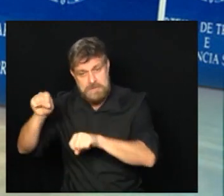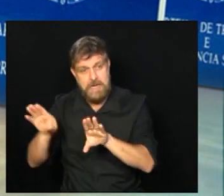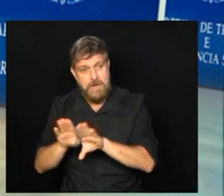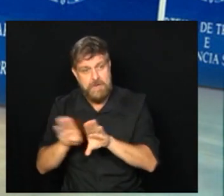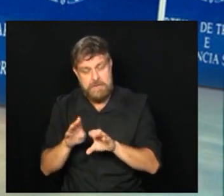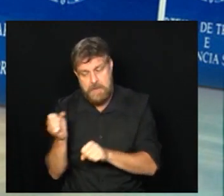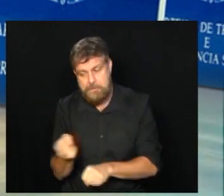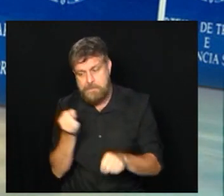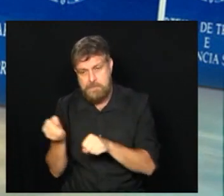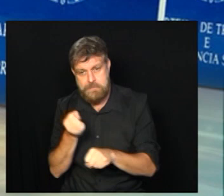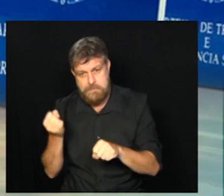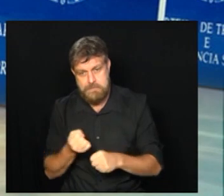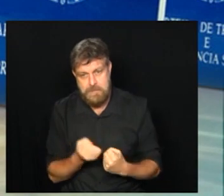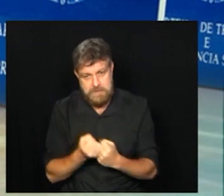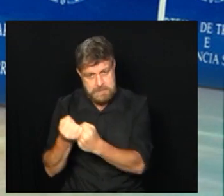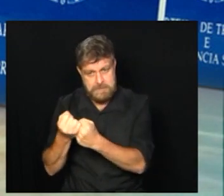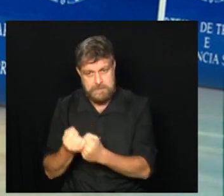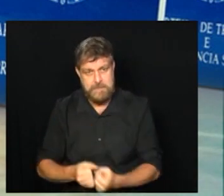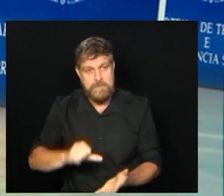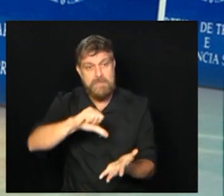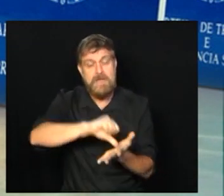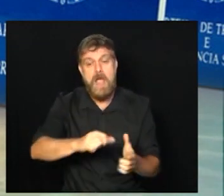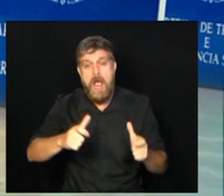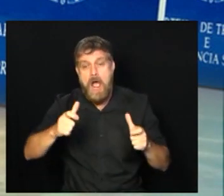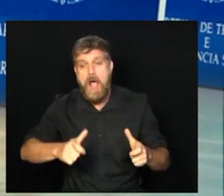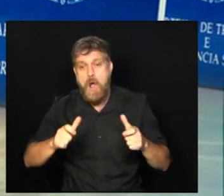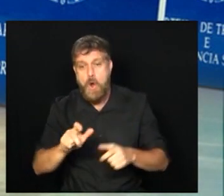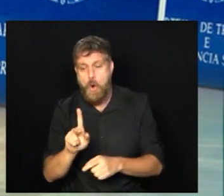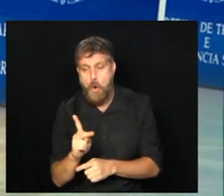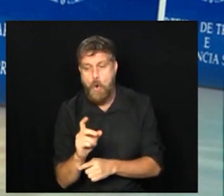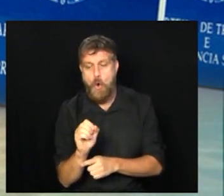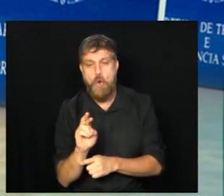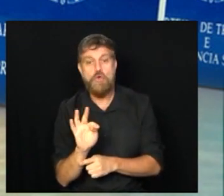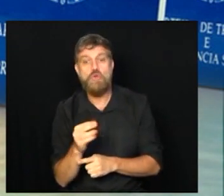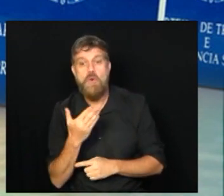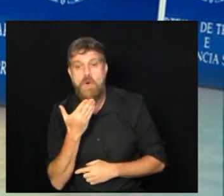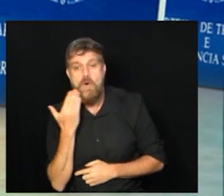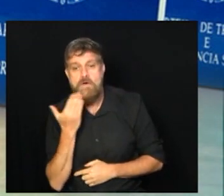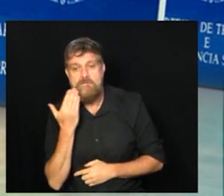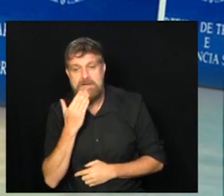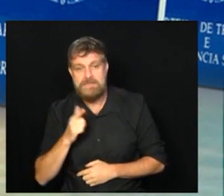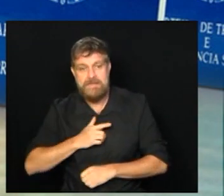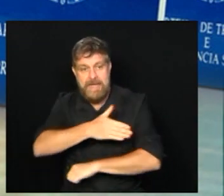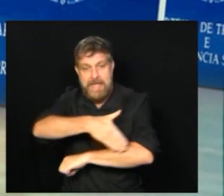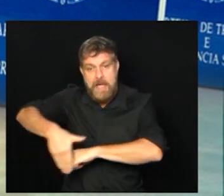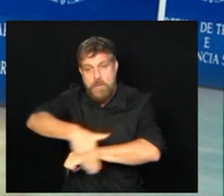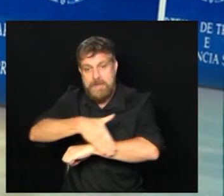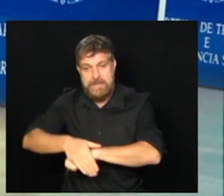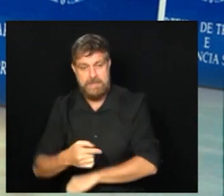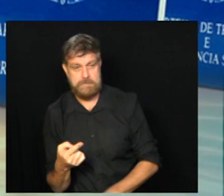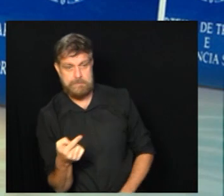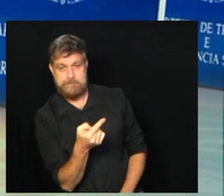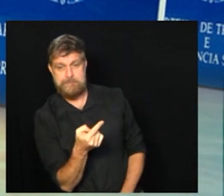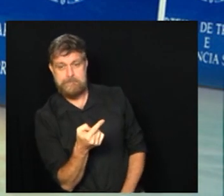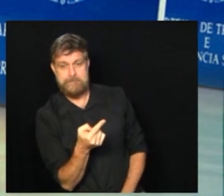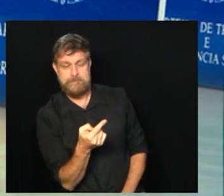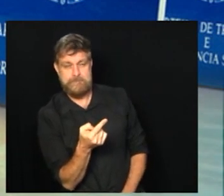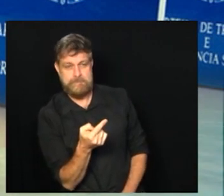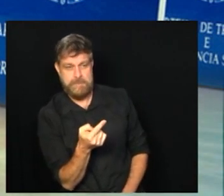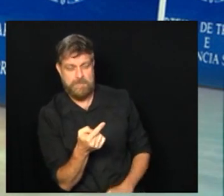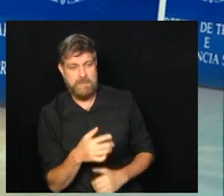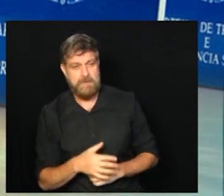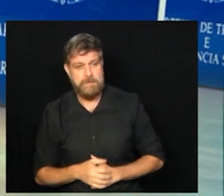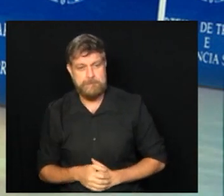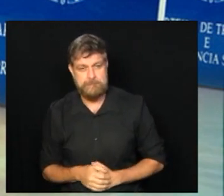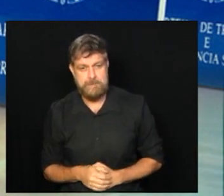de limpeza. O PAT fica dentro do Hortofácil, localizado na rua Argolinho de Moraes, número